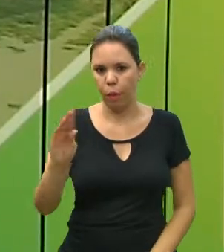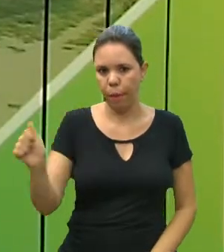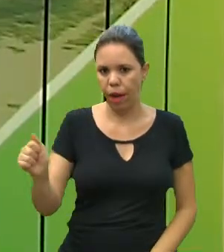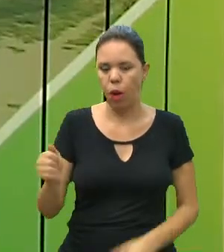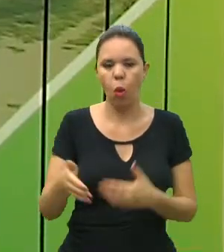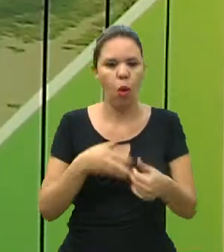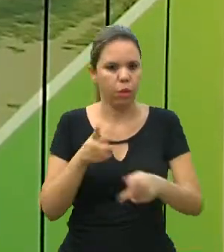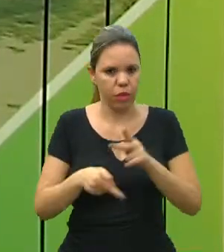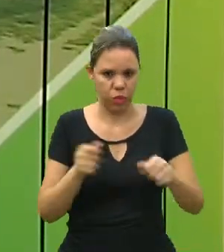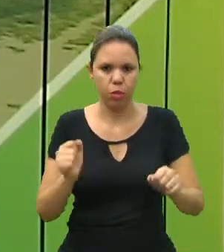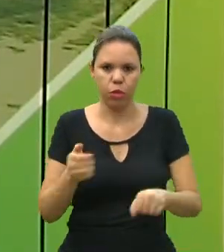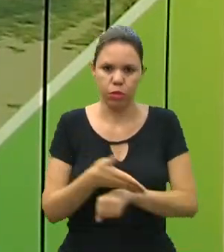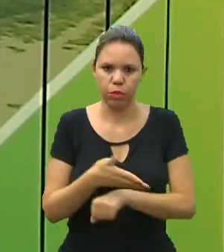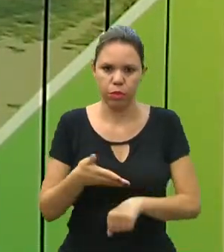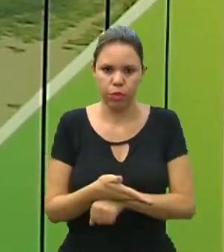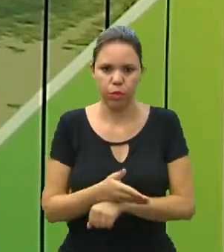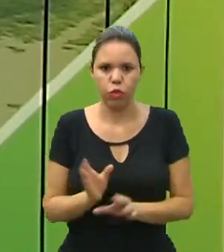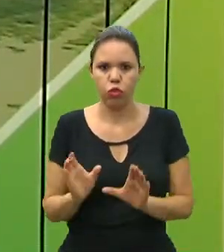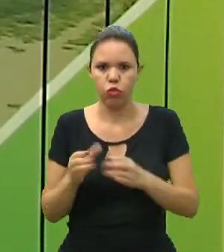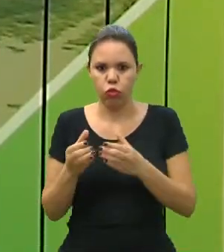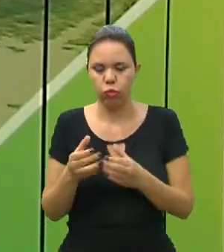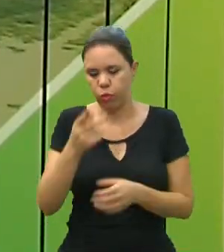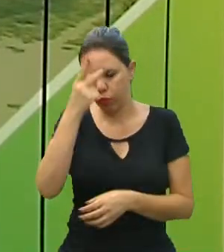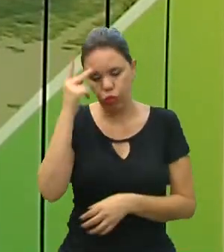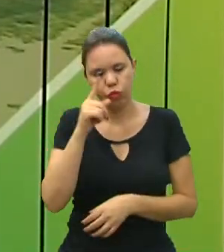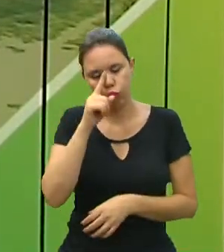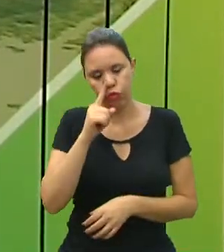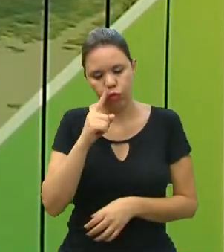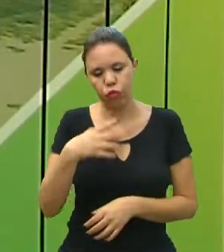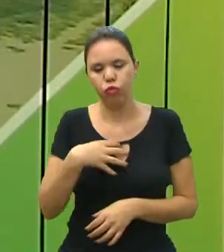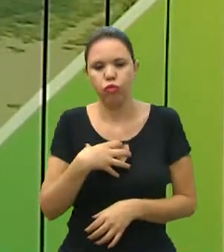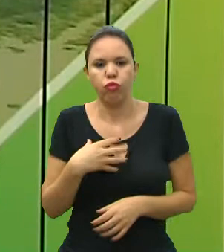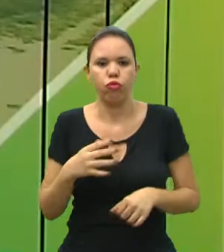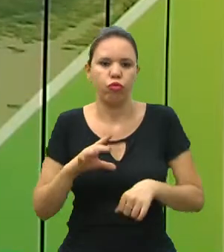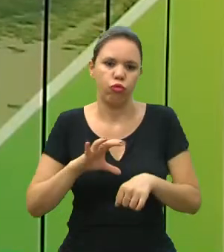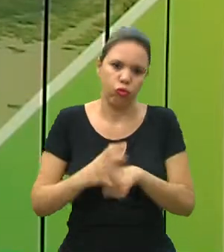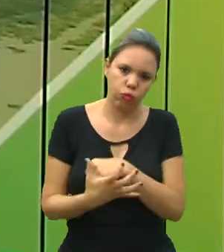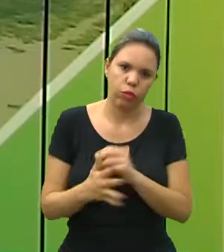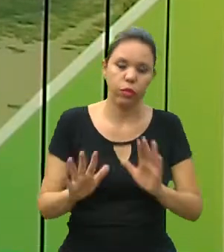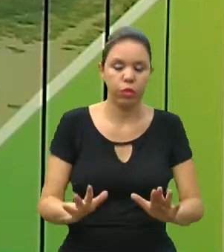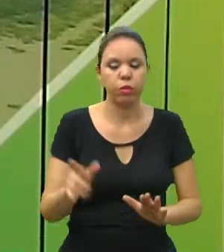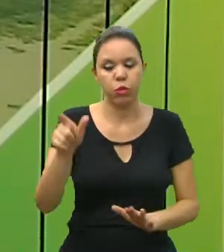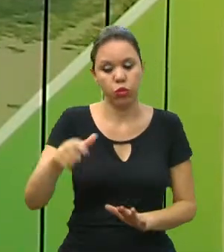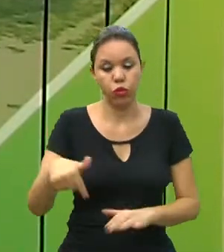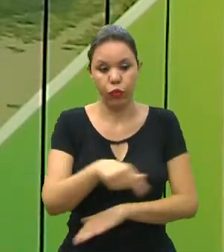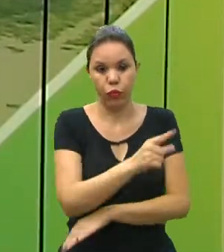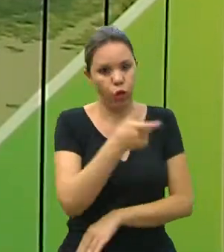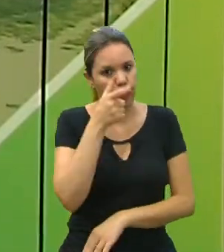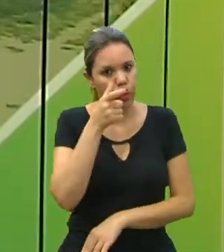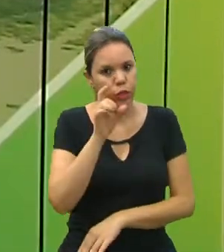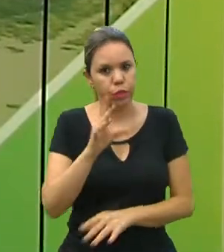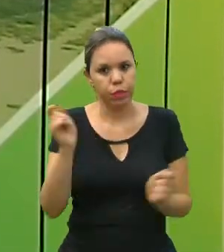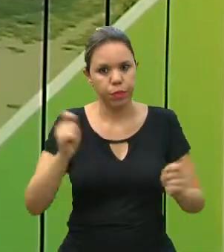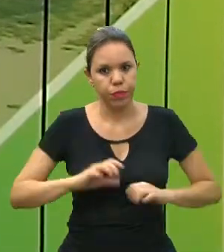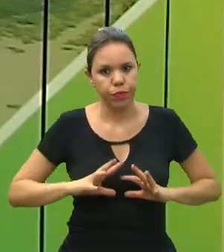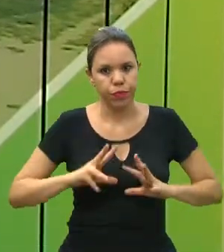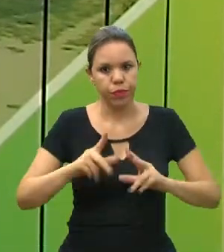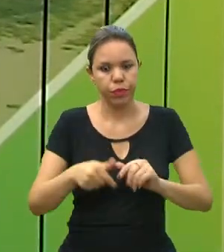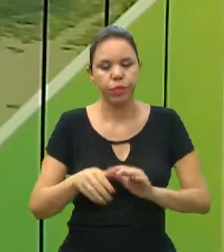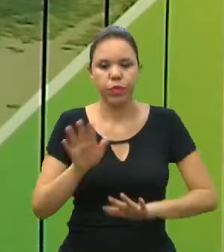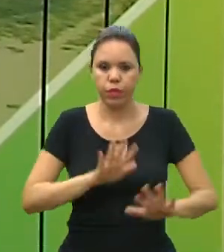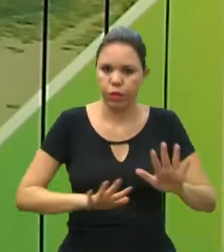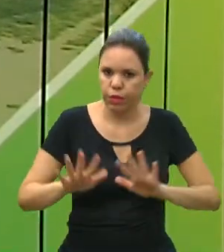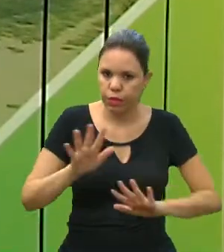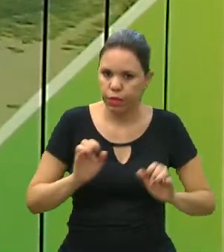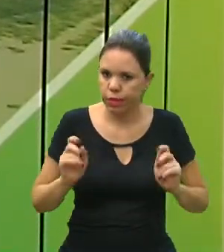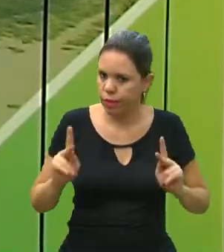Qualquer pessoa pode participar, viu? Exceto grupos de risco para coronavírus. E mesmo para quem for, só vale com